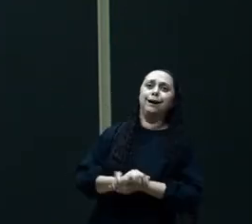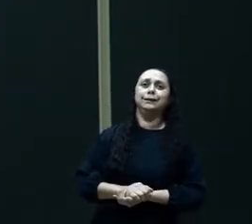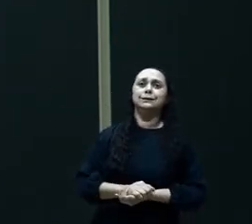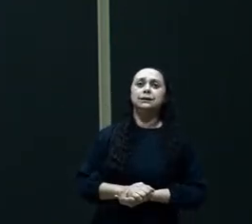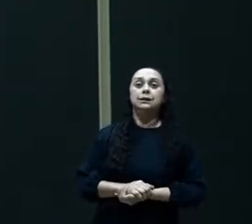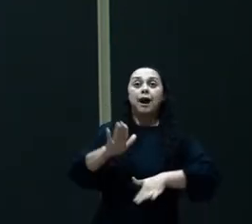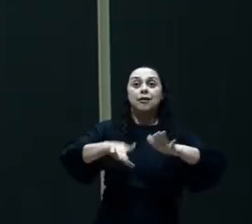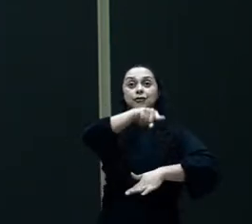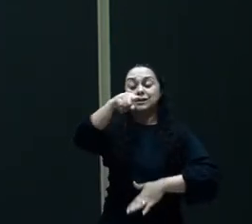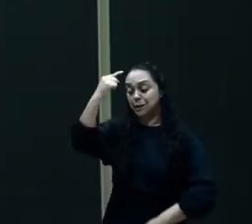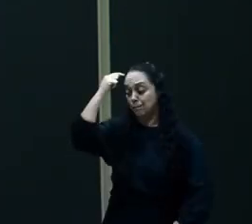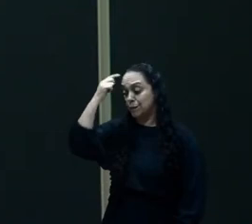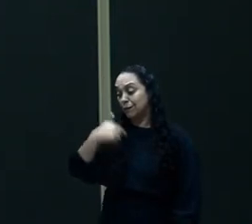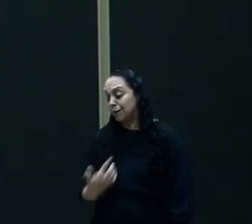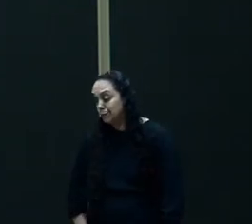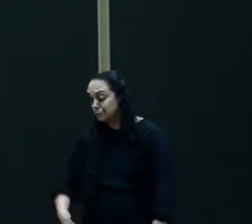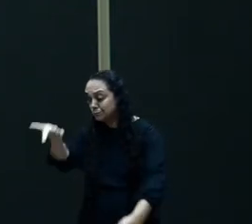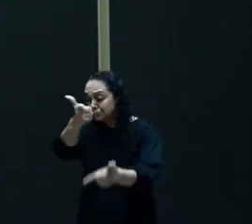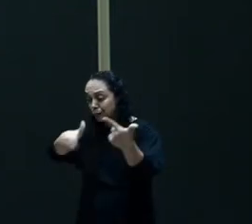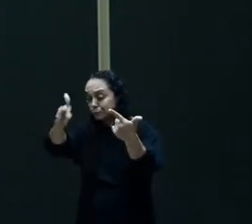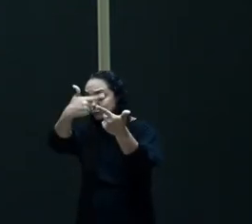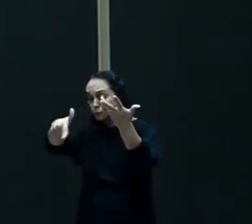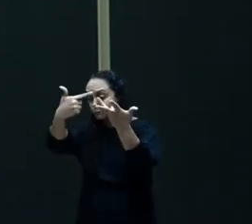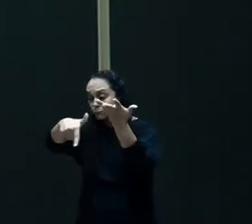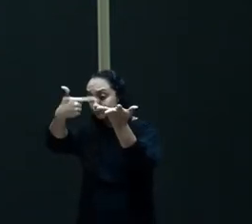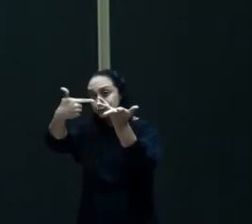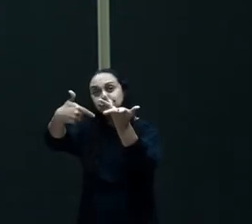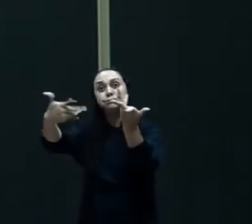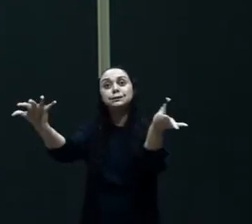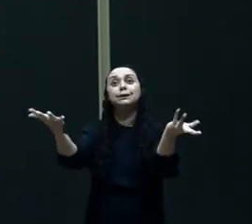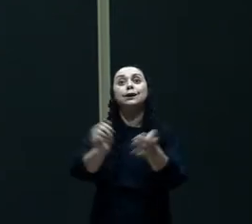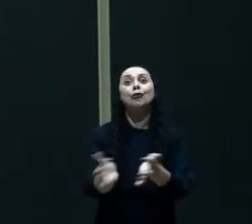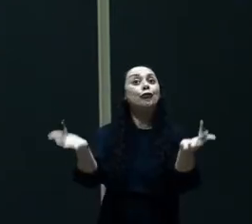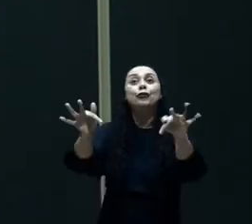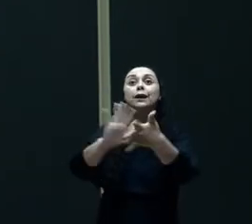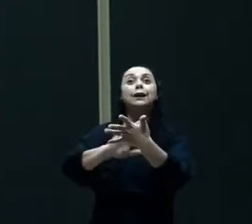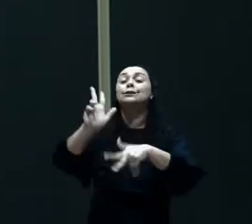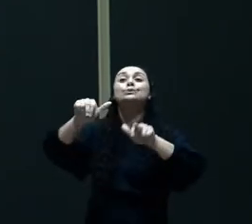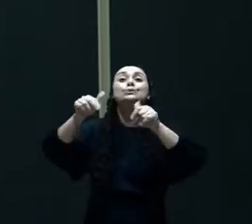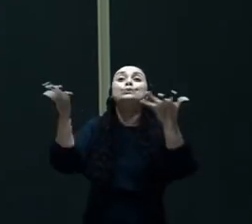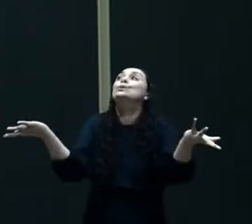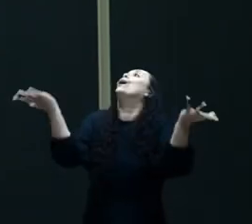novo a ponto deles ficarem a deriva sabe o que é isso